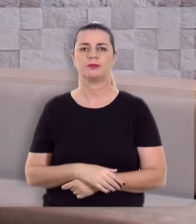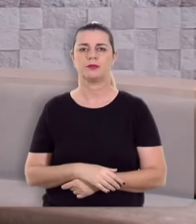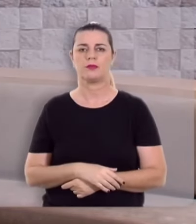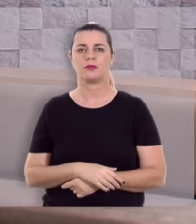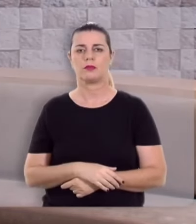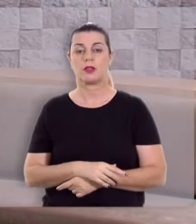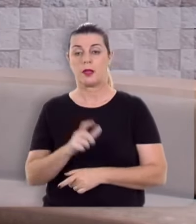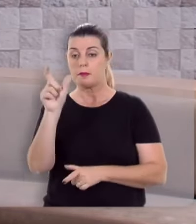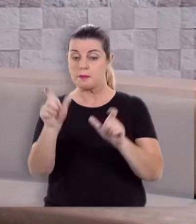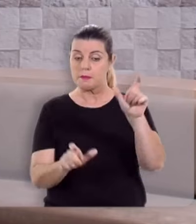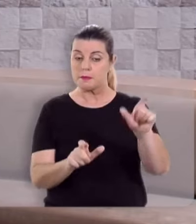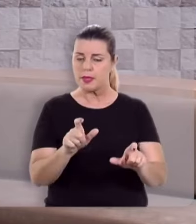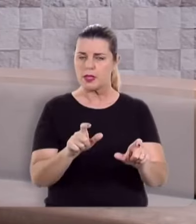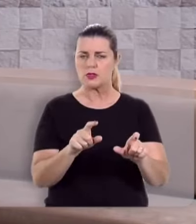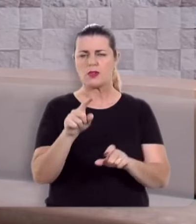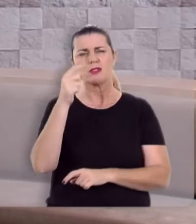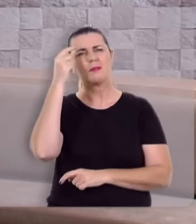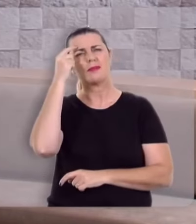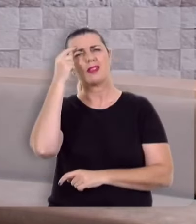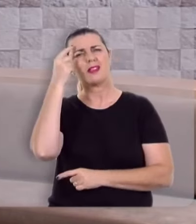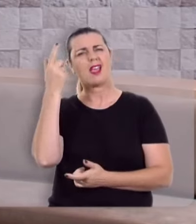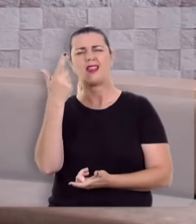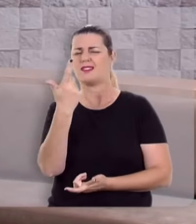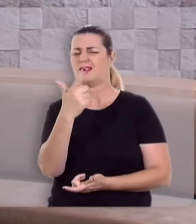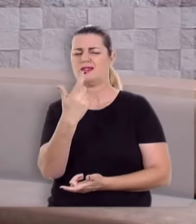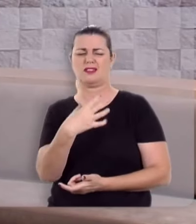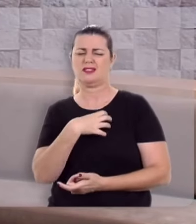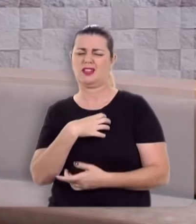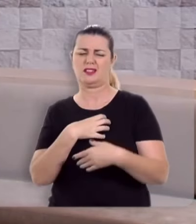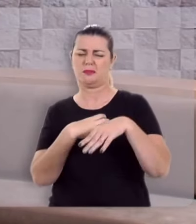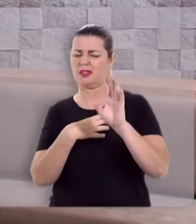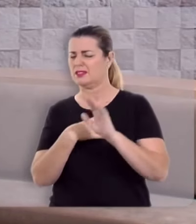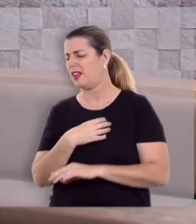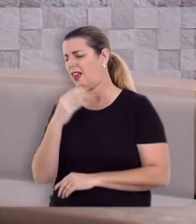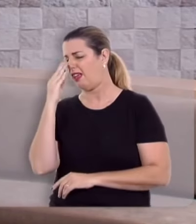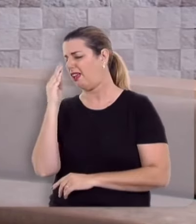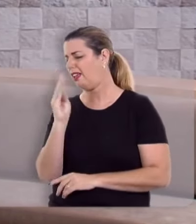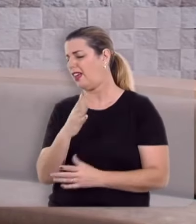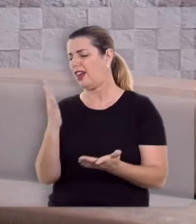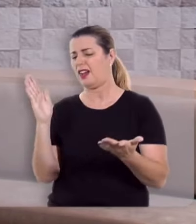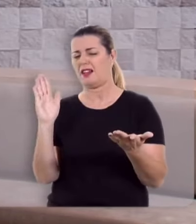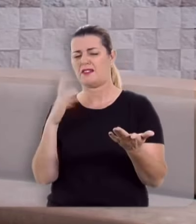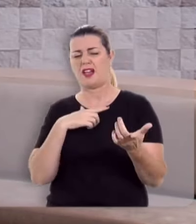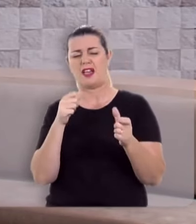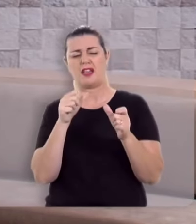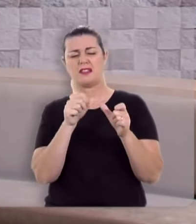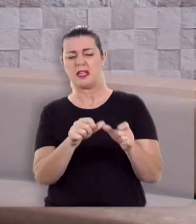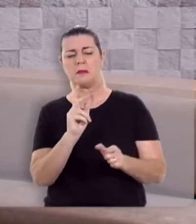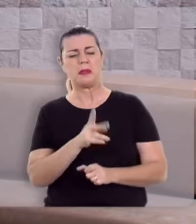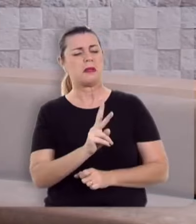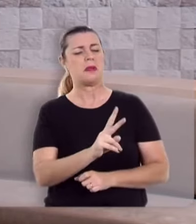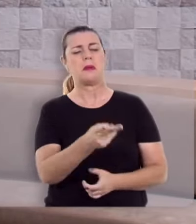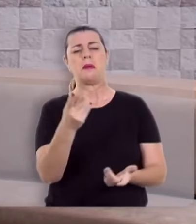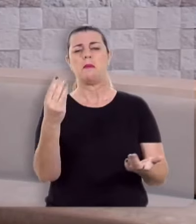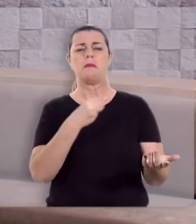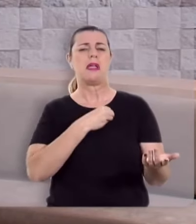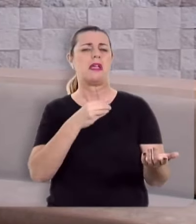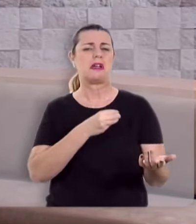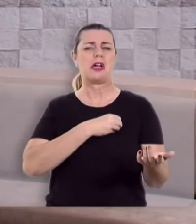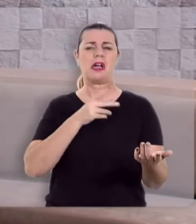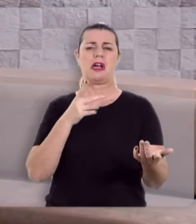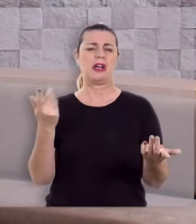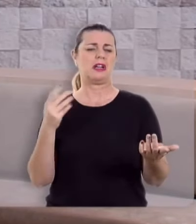Há pessoas que você carimba dizendo, isso aí não tem mais jeito não, esse é um ébro que vive na sarjeta, isso aí não tem